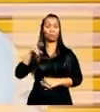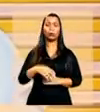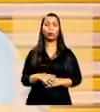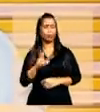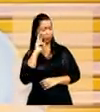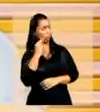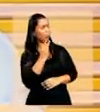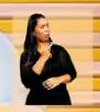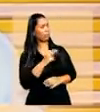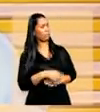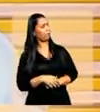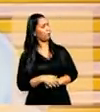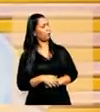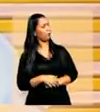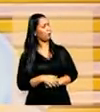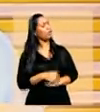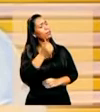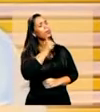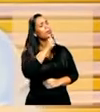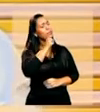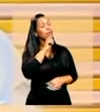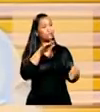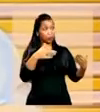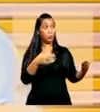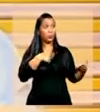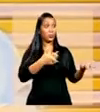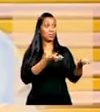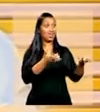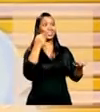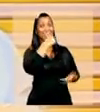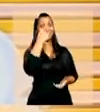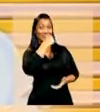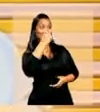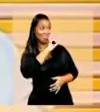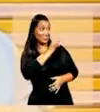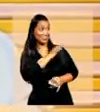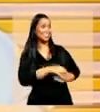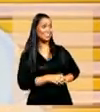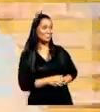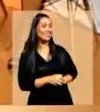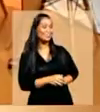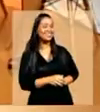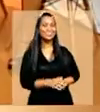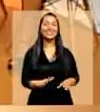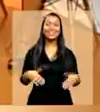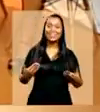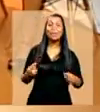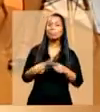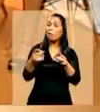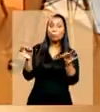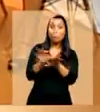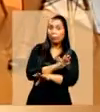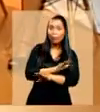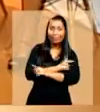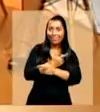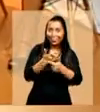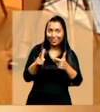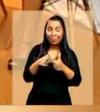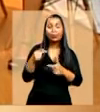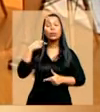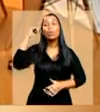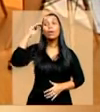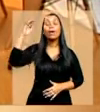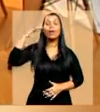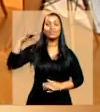contada, ele virou para mim e disse assim: mamãe, então agora eu quero escovar os dentes. Né? Para resolver então, esse problema.